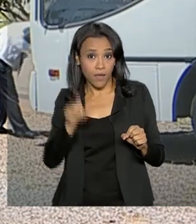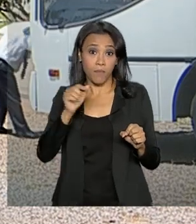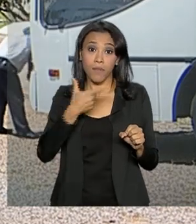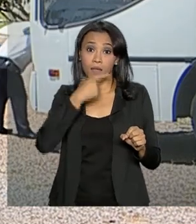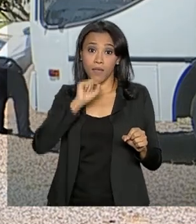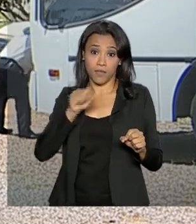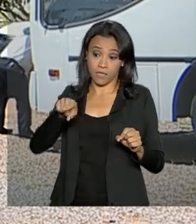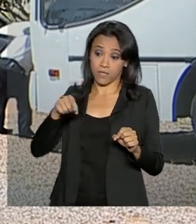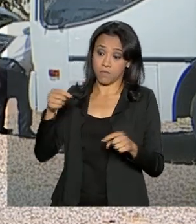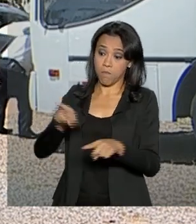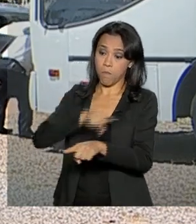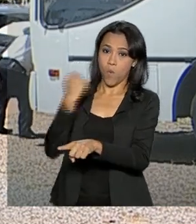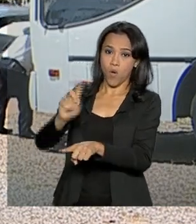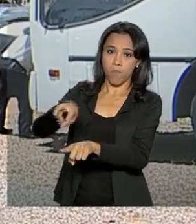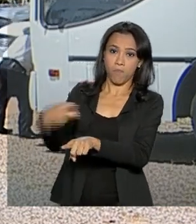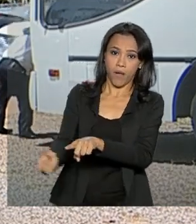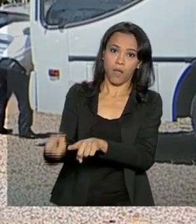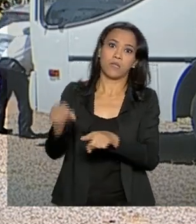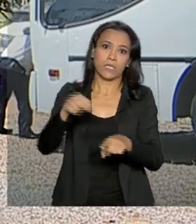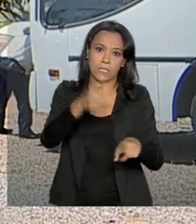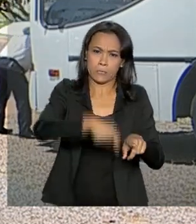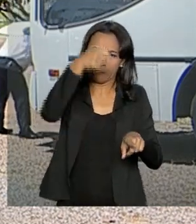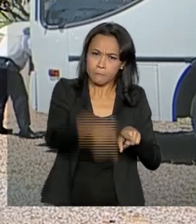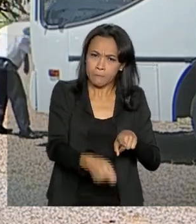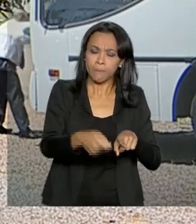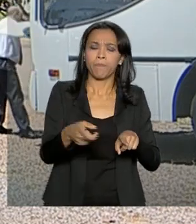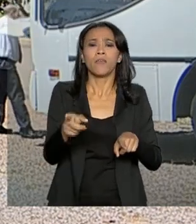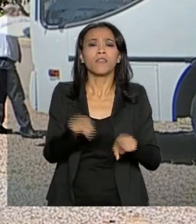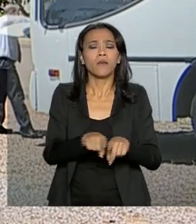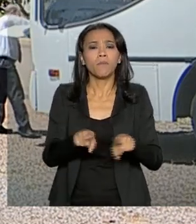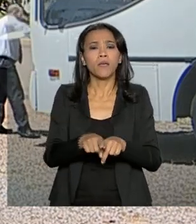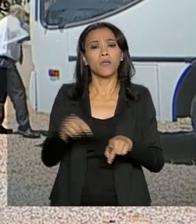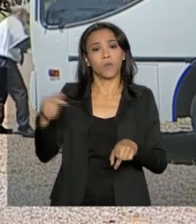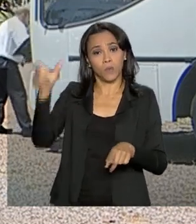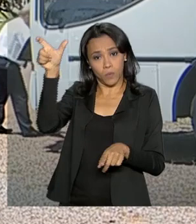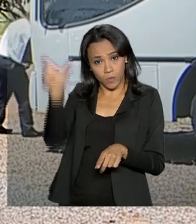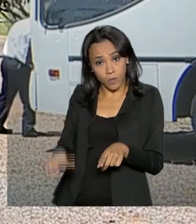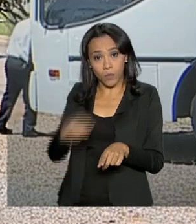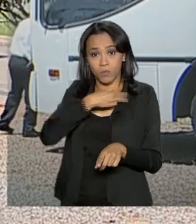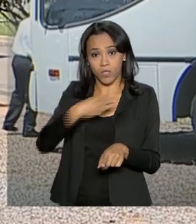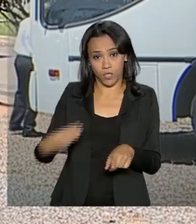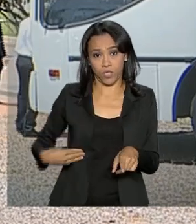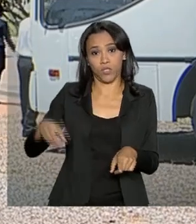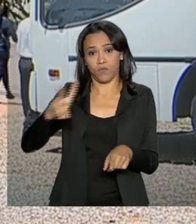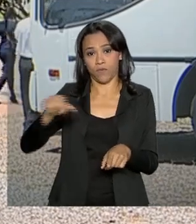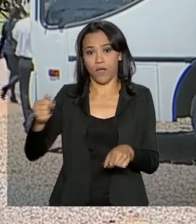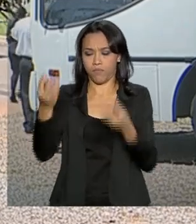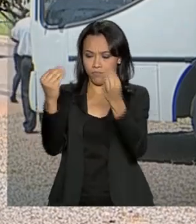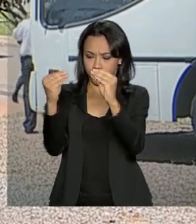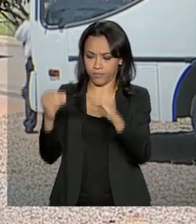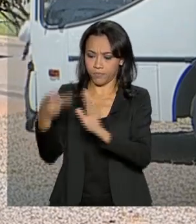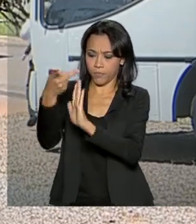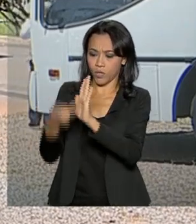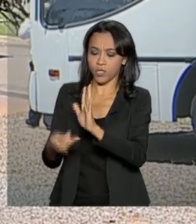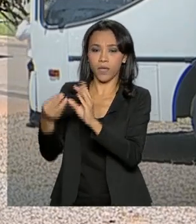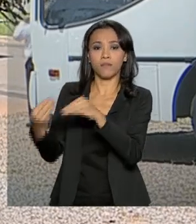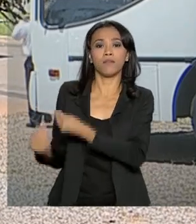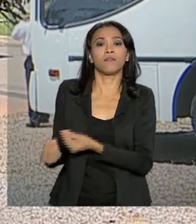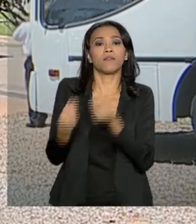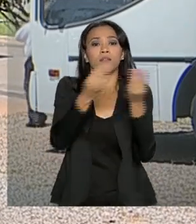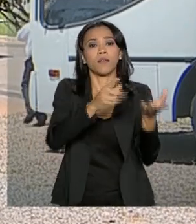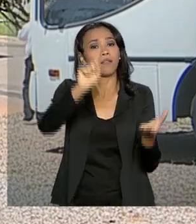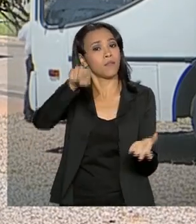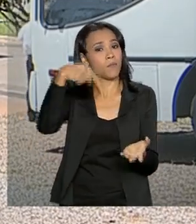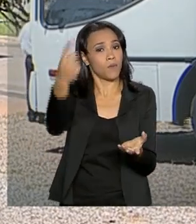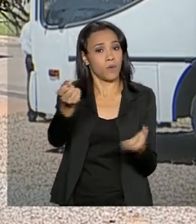morte da vítima. Durante o evento, o ministro afirmou que deve entregar o projeto ao Congresso Nacional, provavelmente na próxima